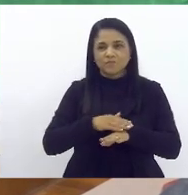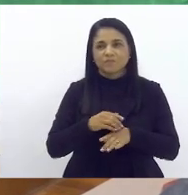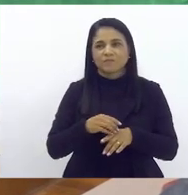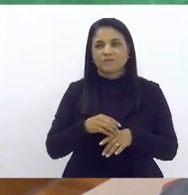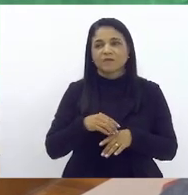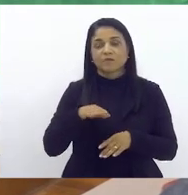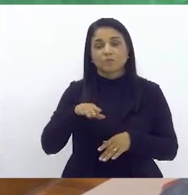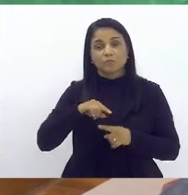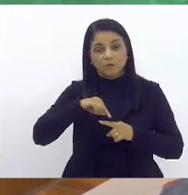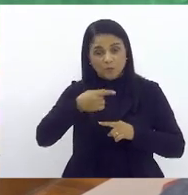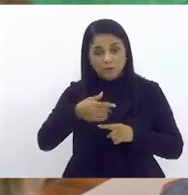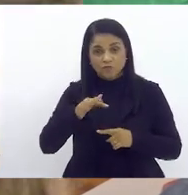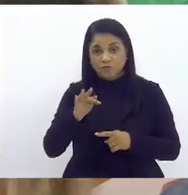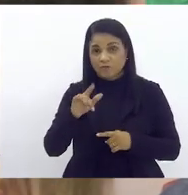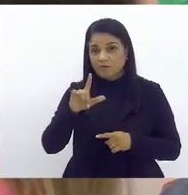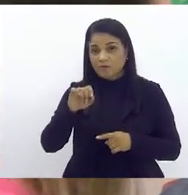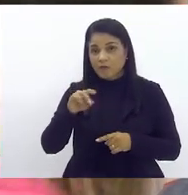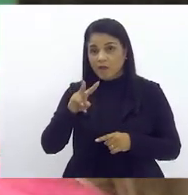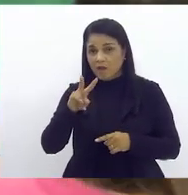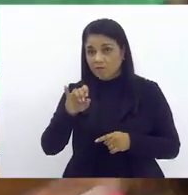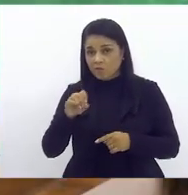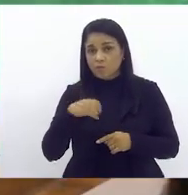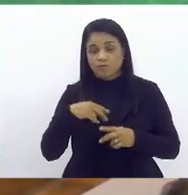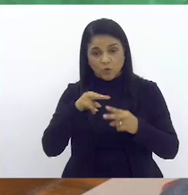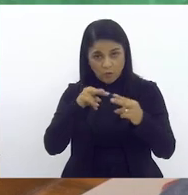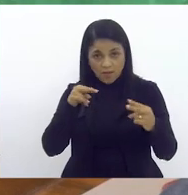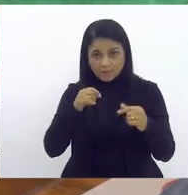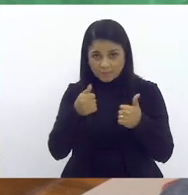eu vou chamar o Flávio, viu, Flávio? Você está online, eu te chamo já.